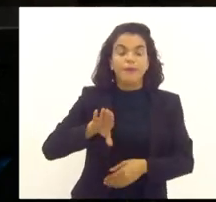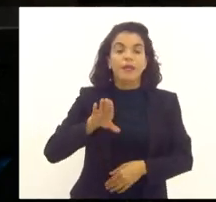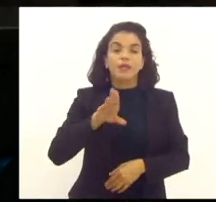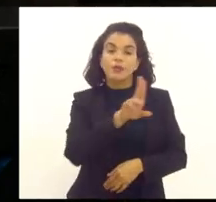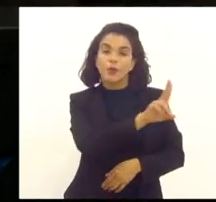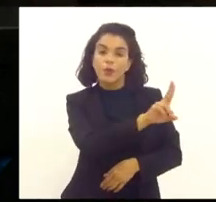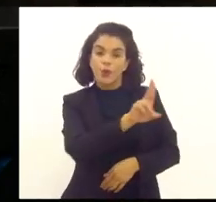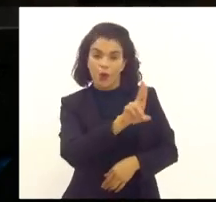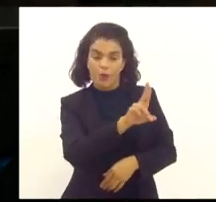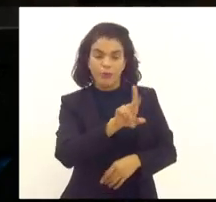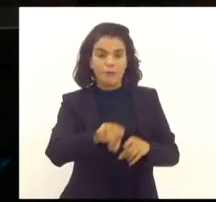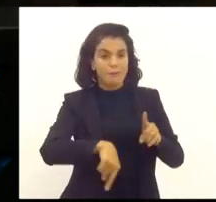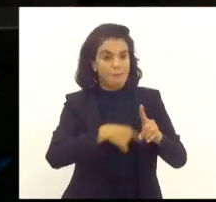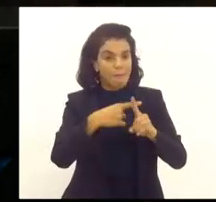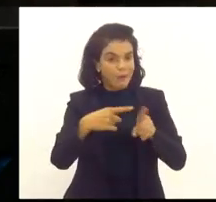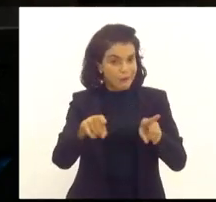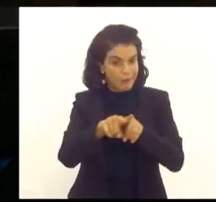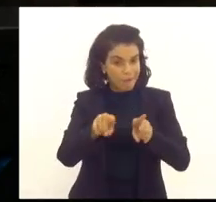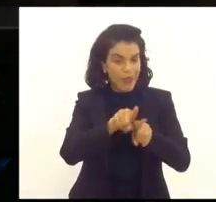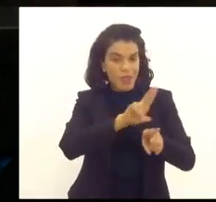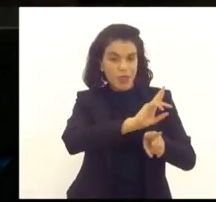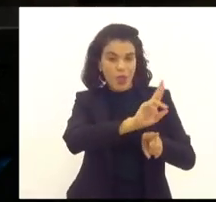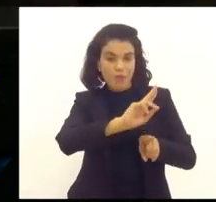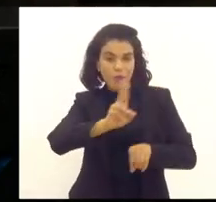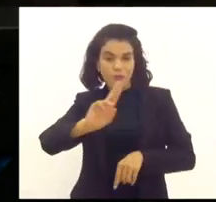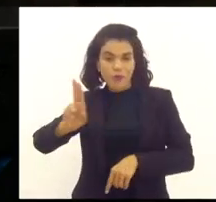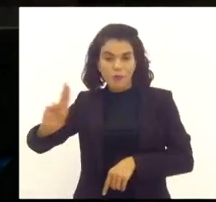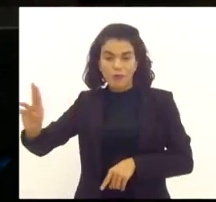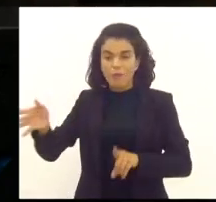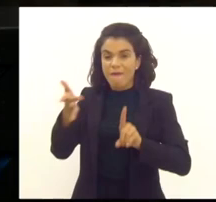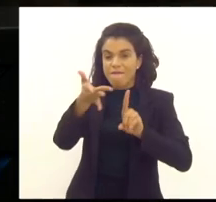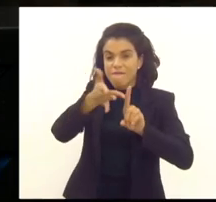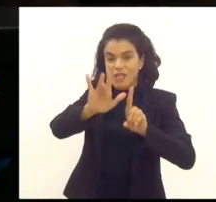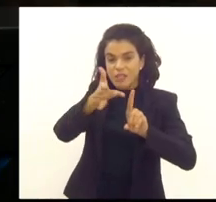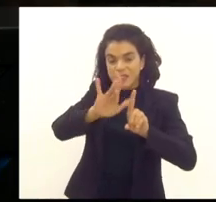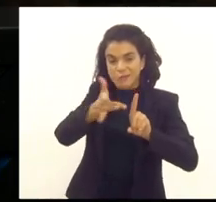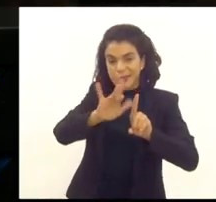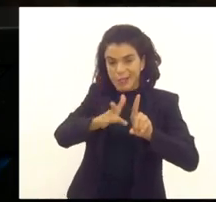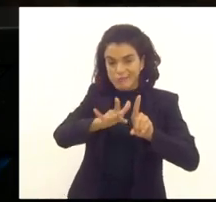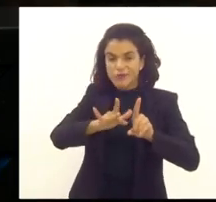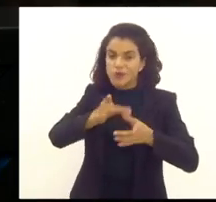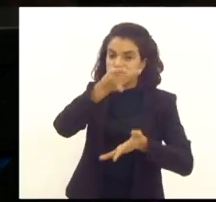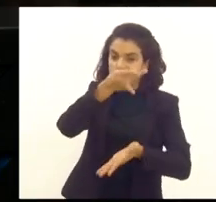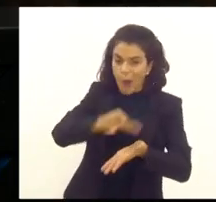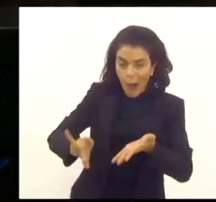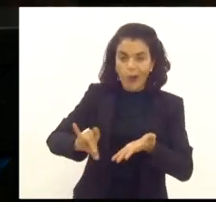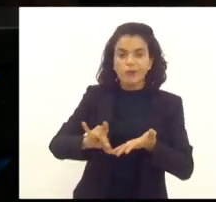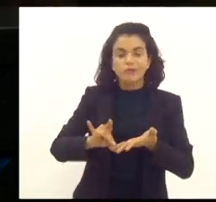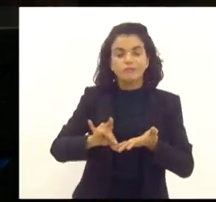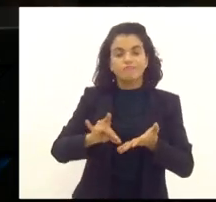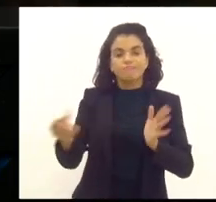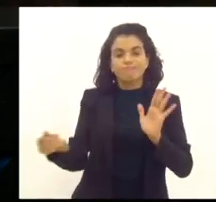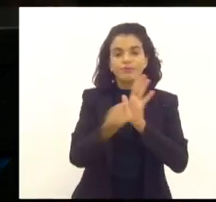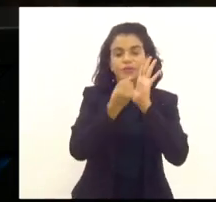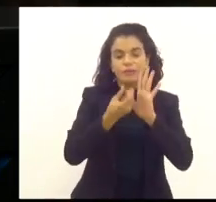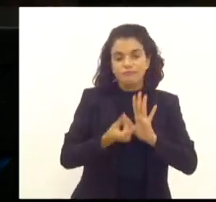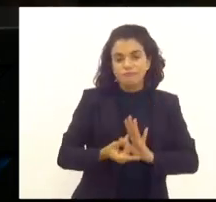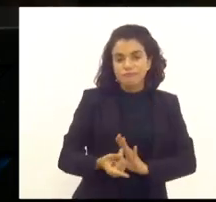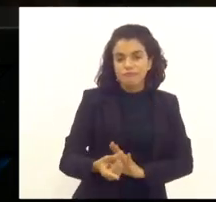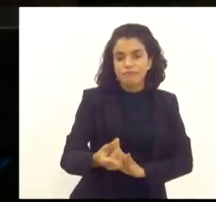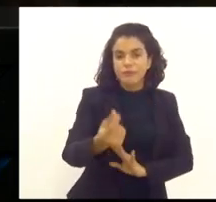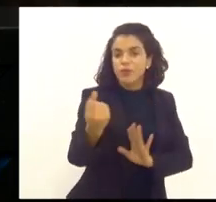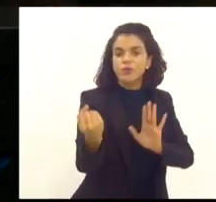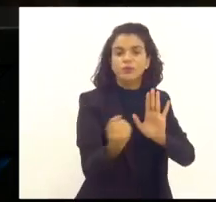e de tantos outros que foram vítimas de intolerância sejam eternizados como